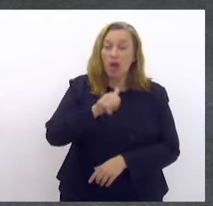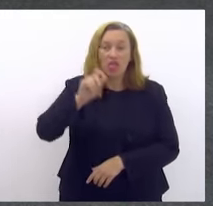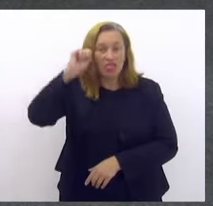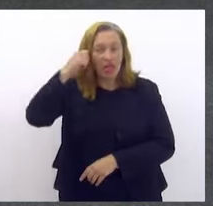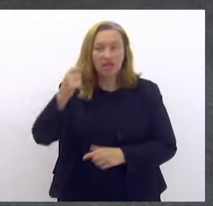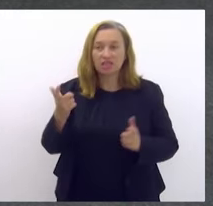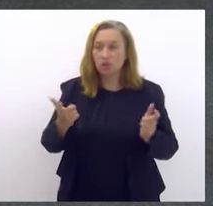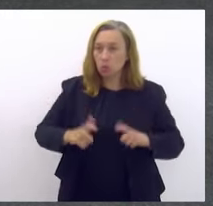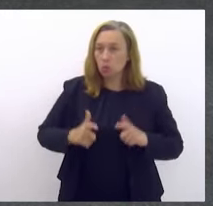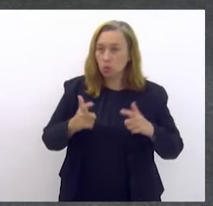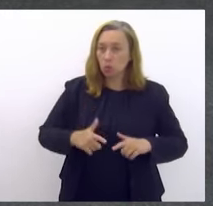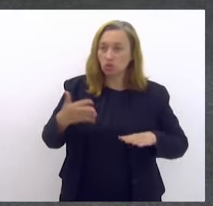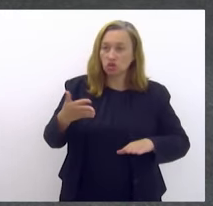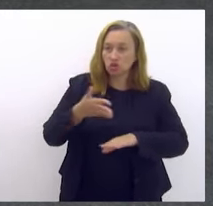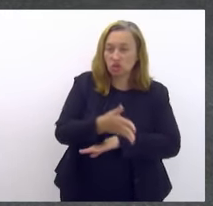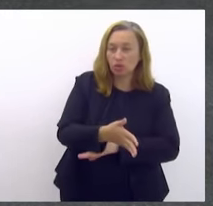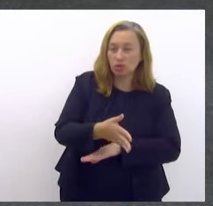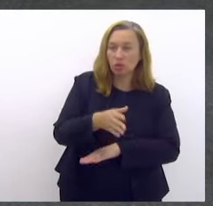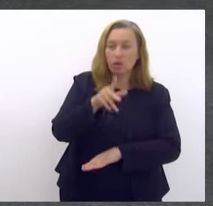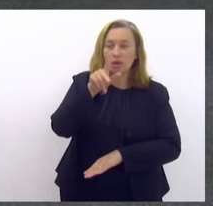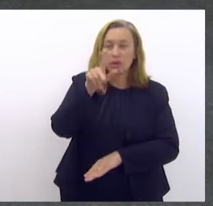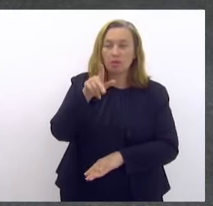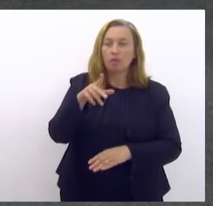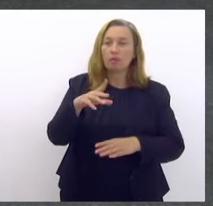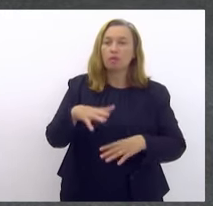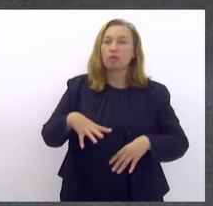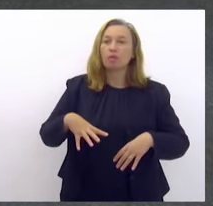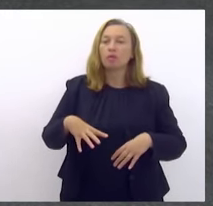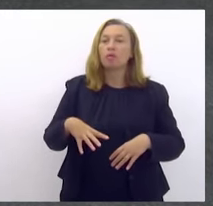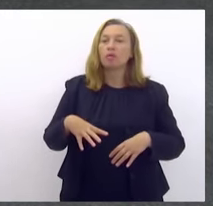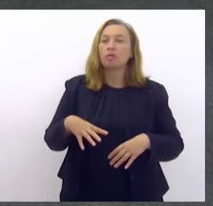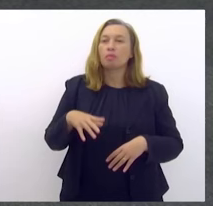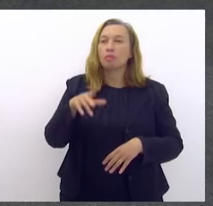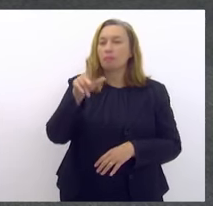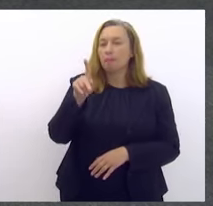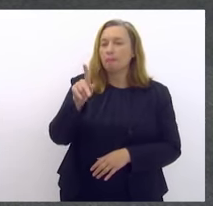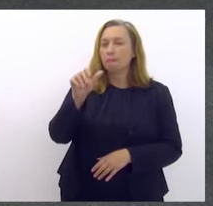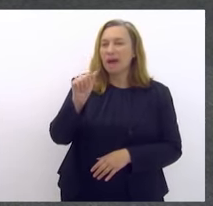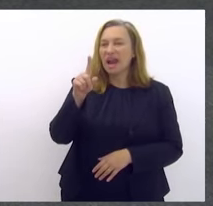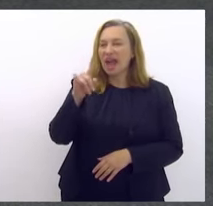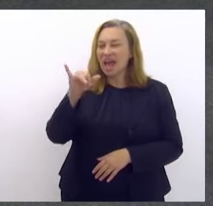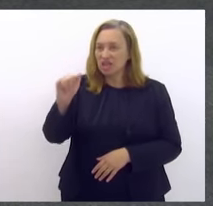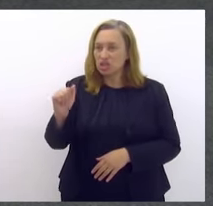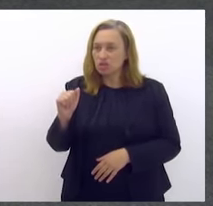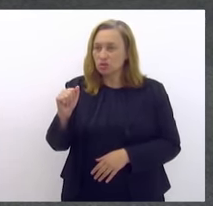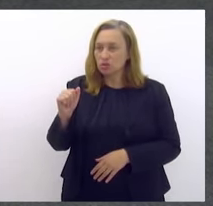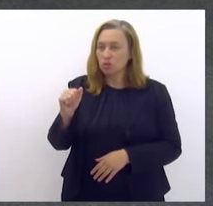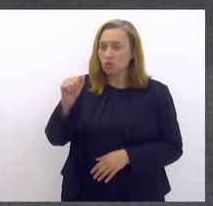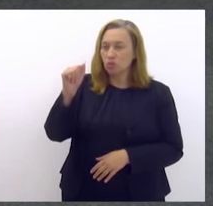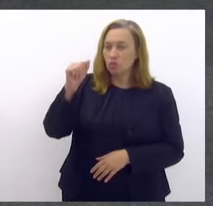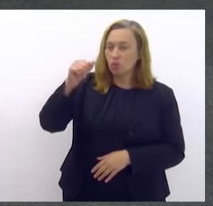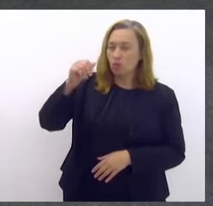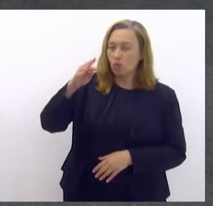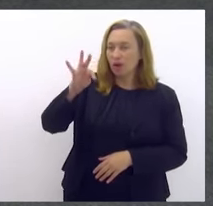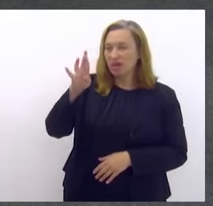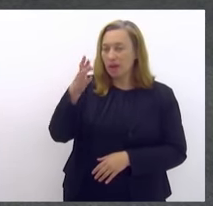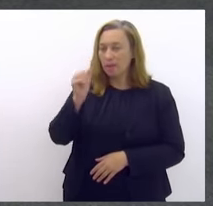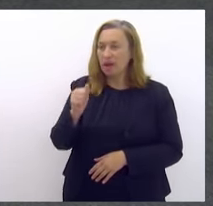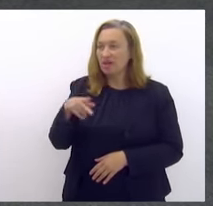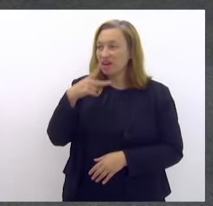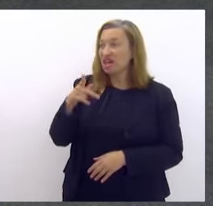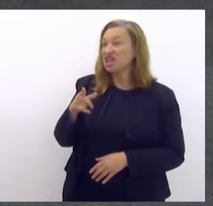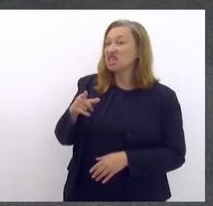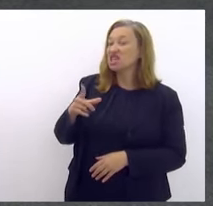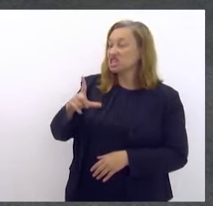quando chegou no Palácio Guanabara e questionavam se ela saberia cuidar das obras de